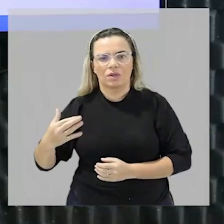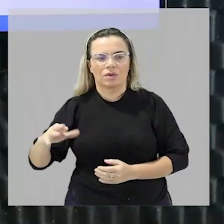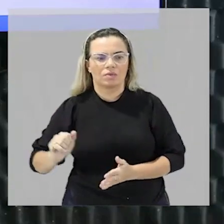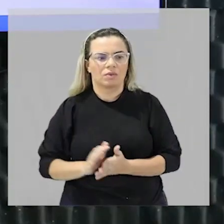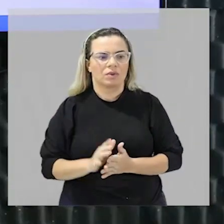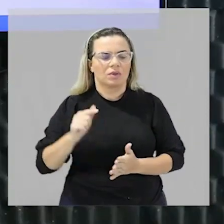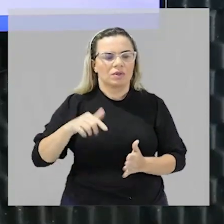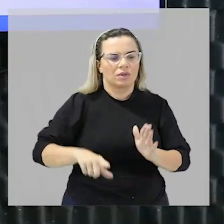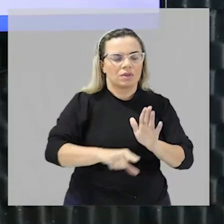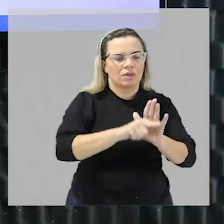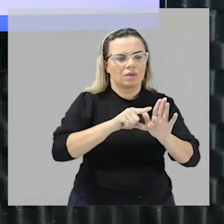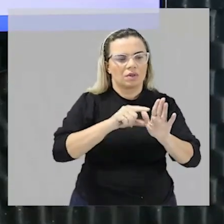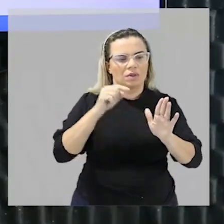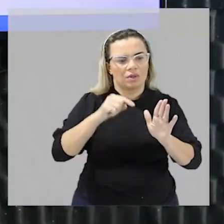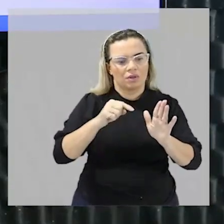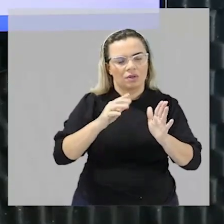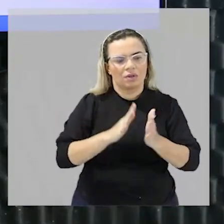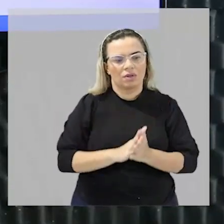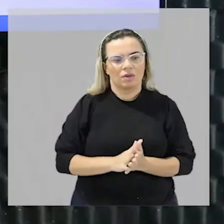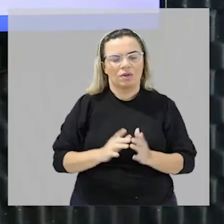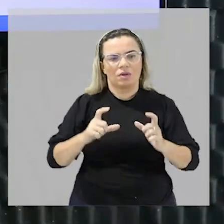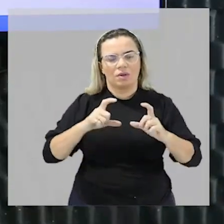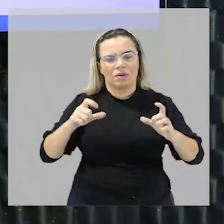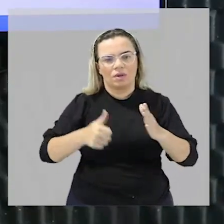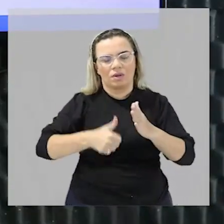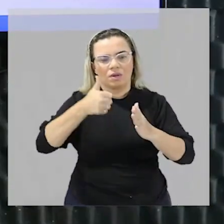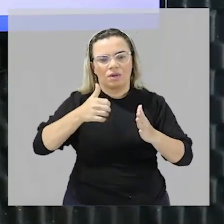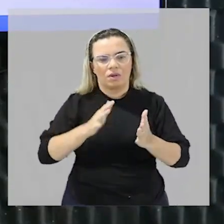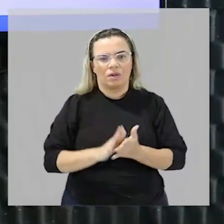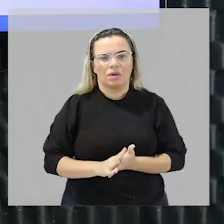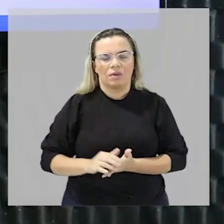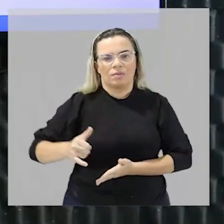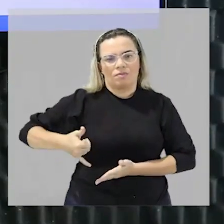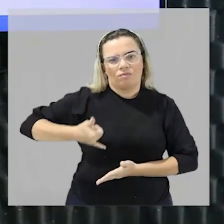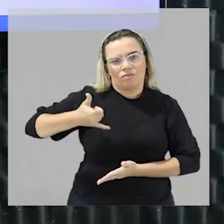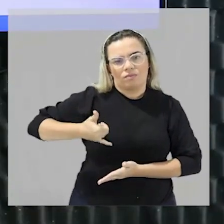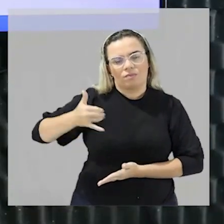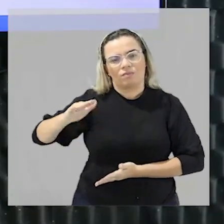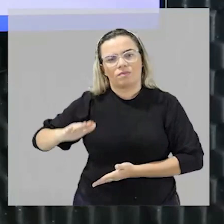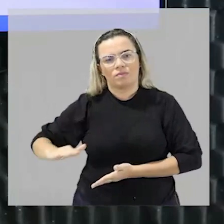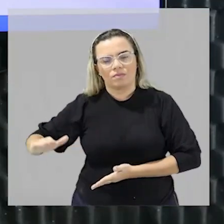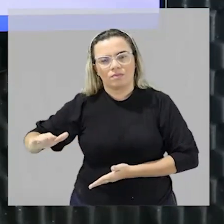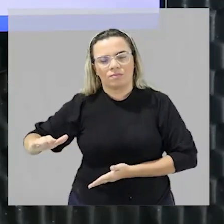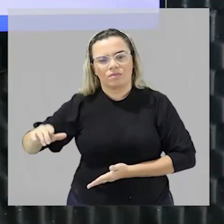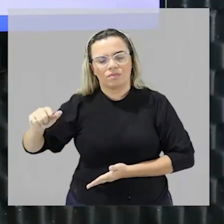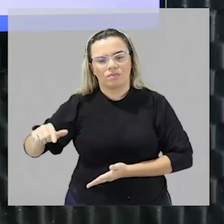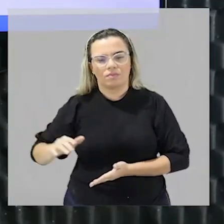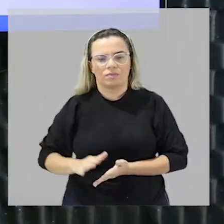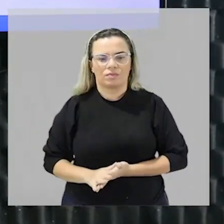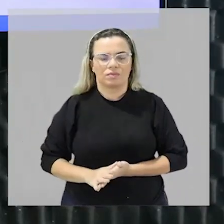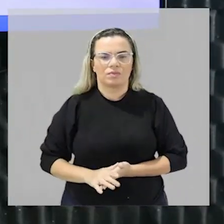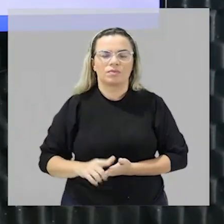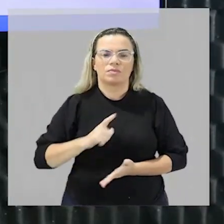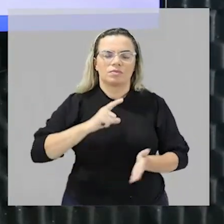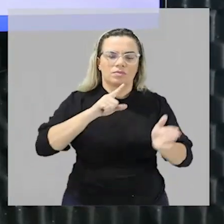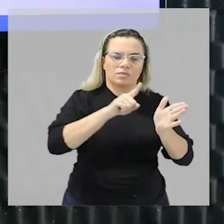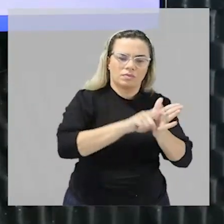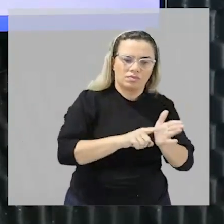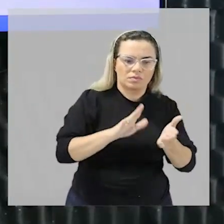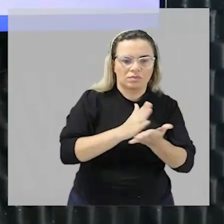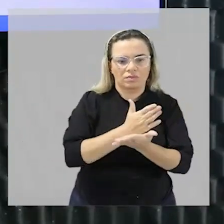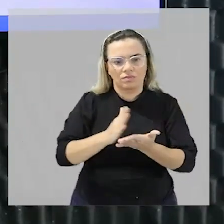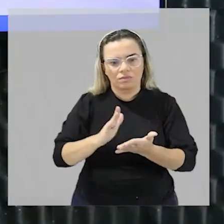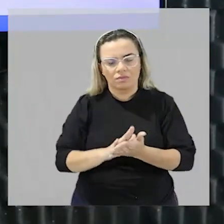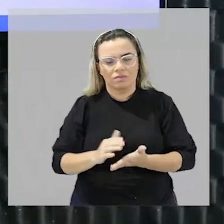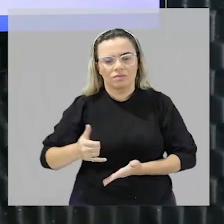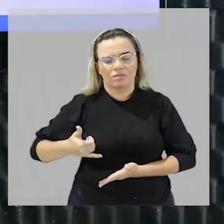artigo 92, nós temos a questão da menoridade, né? Salvo algumas exceções, os menores